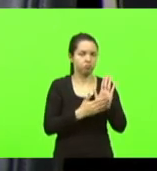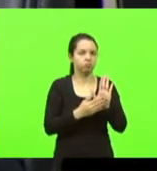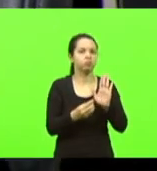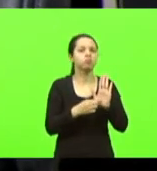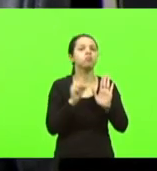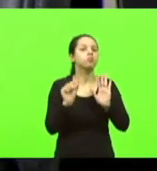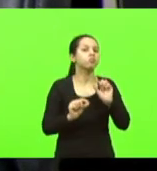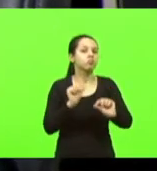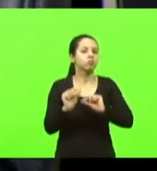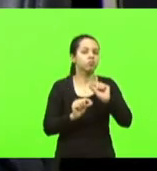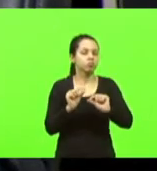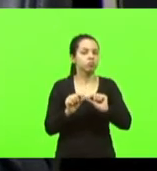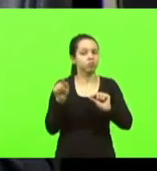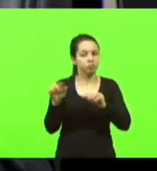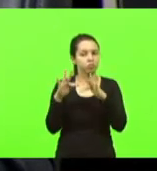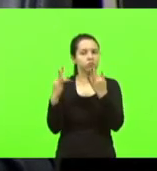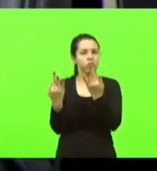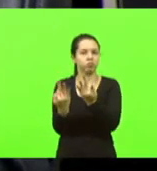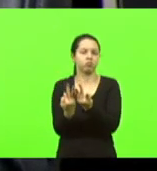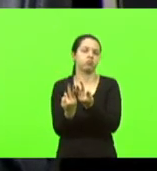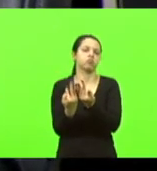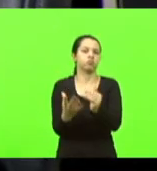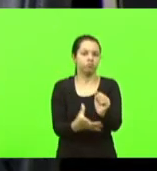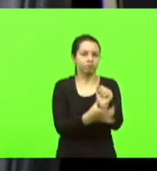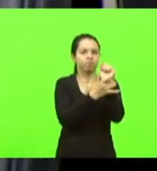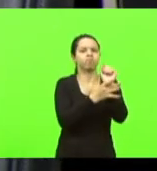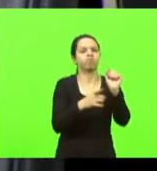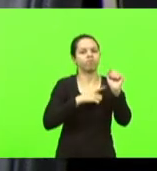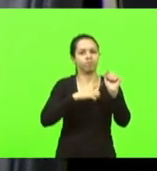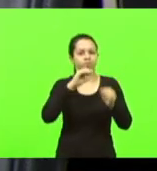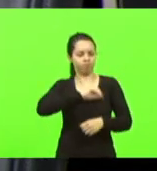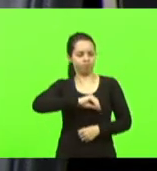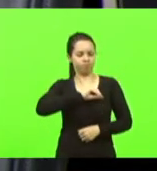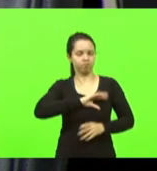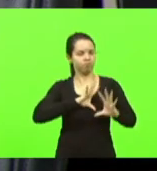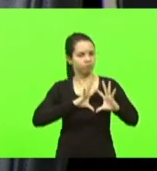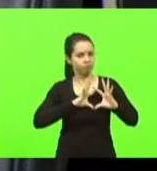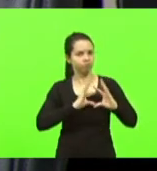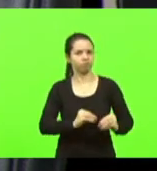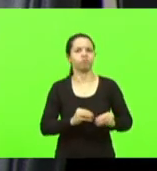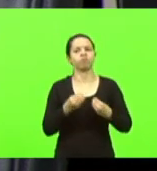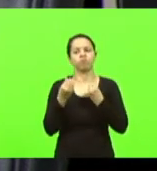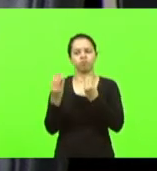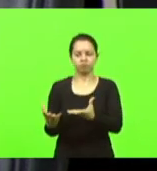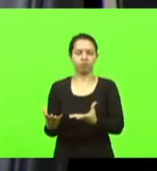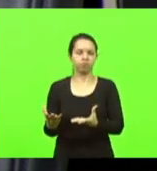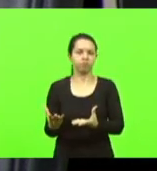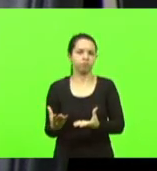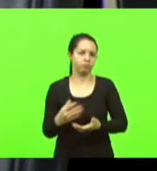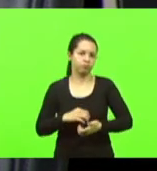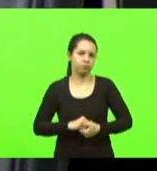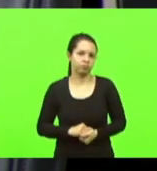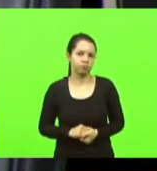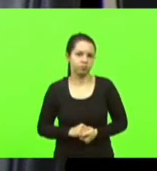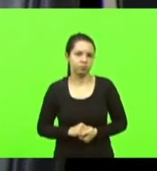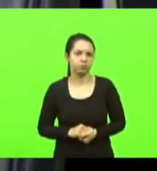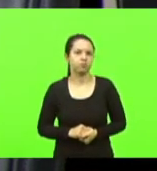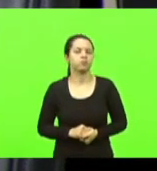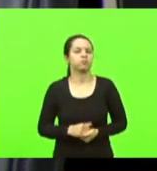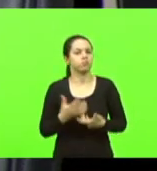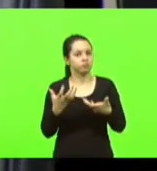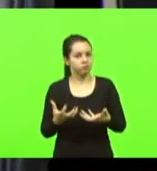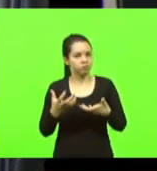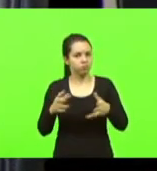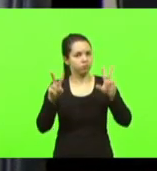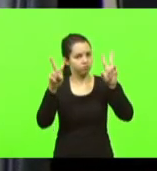ela estaria assegurada na integralidade a sua pensão e eu espero que esse tema passe